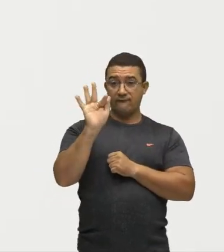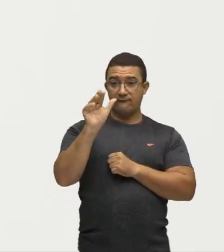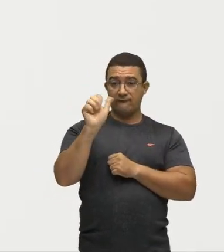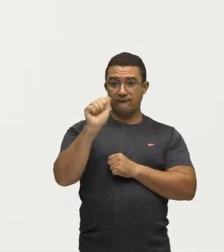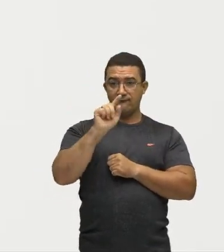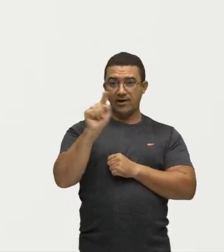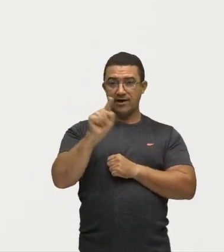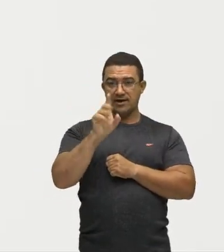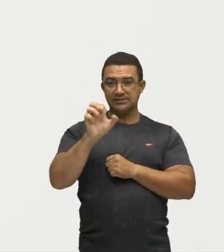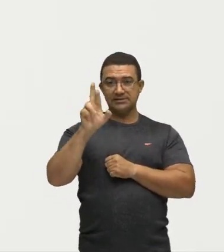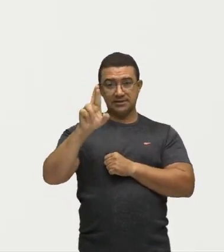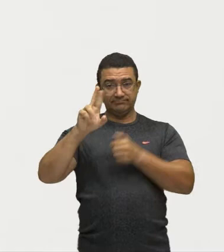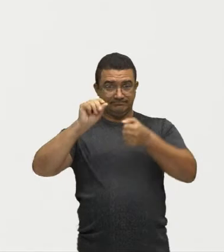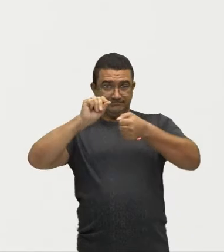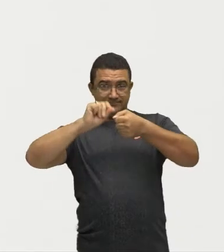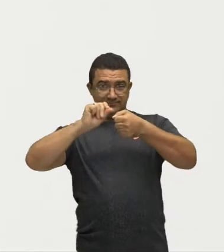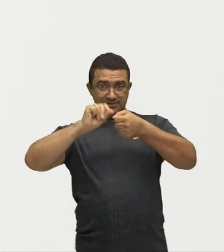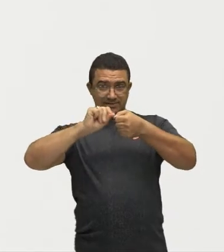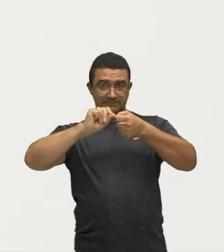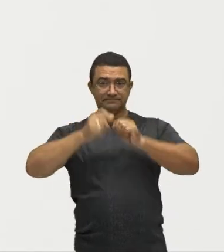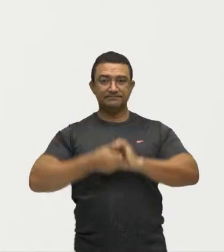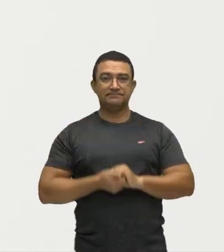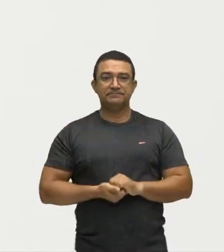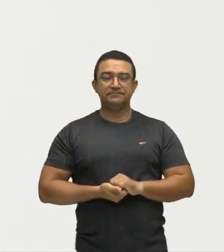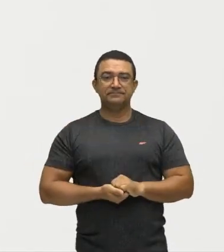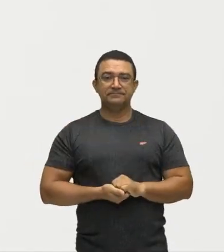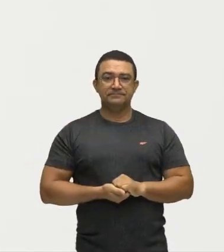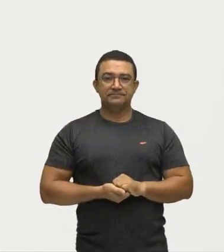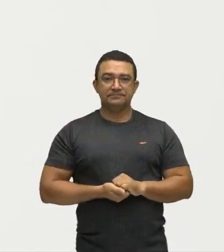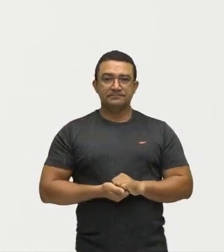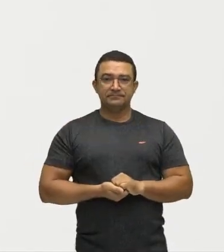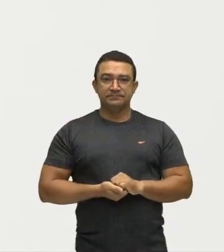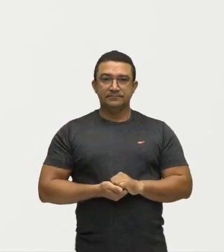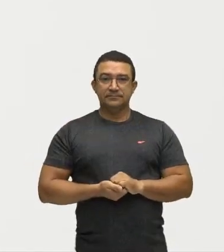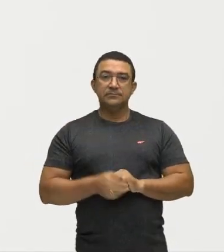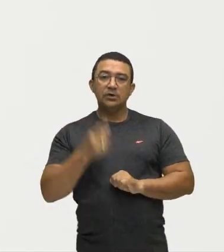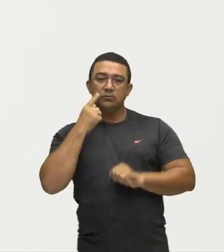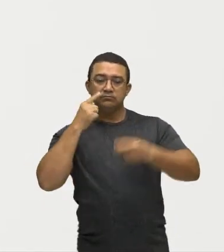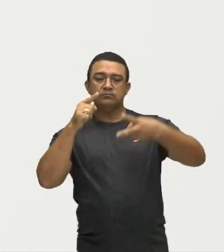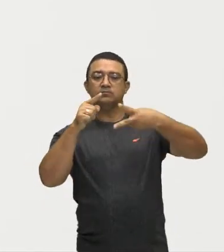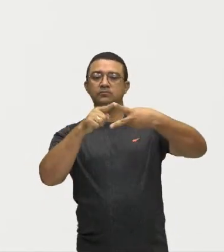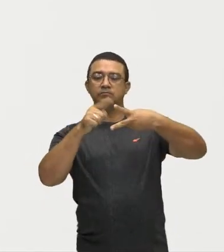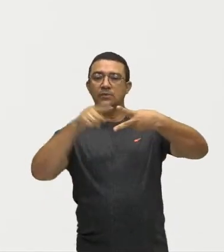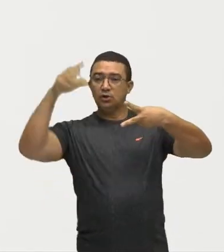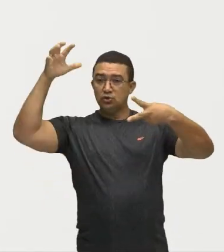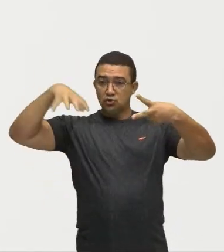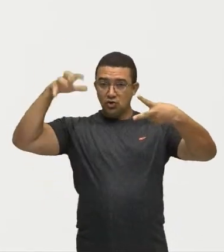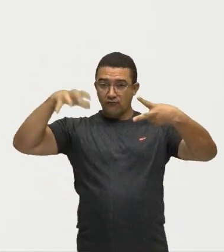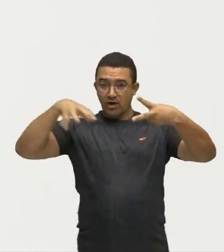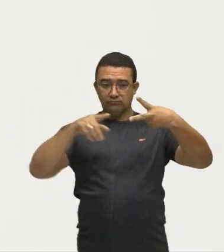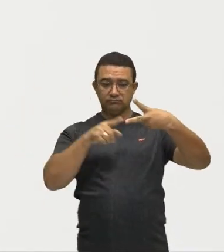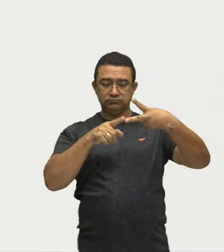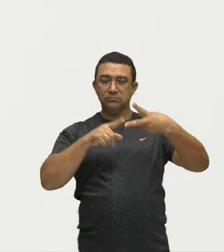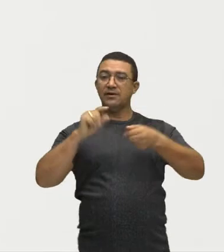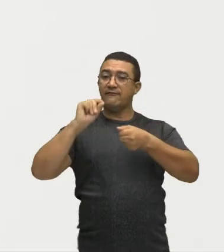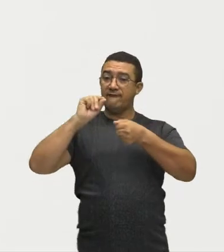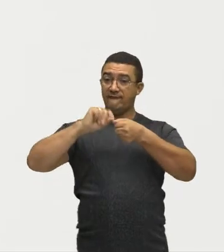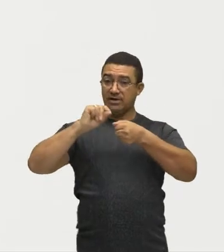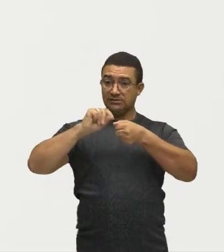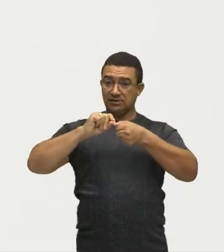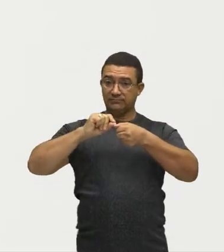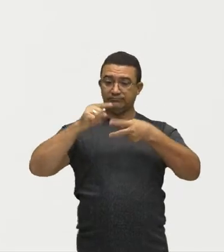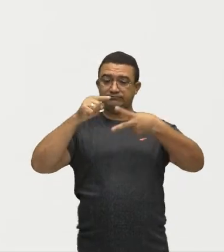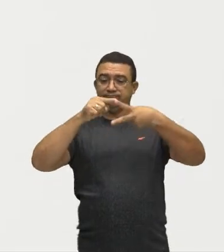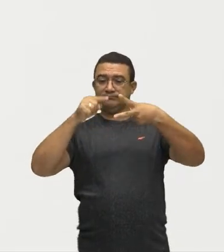ali, choveu, né? Destacado esse verbo. E temos nessa segunda oração, não sei o que fazer com tantas